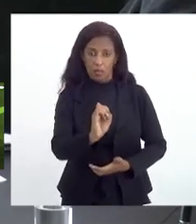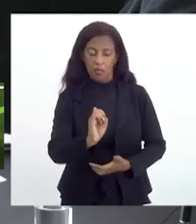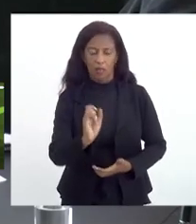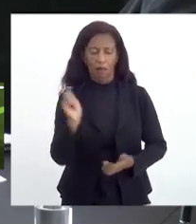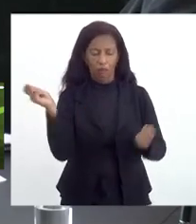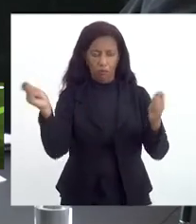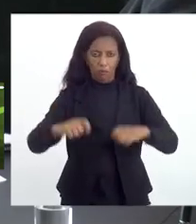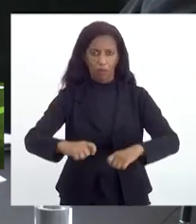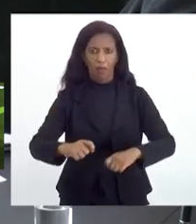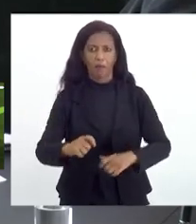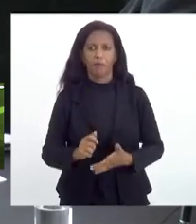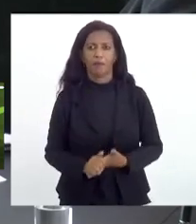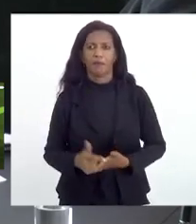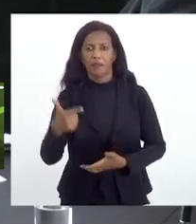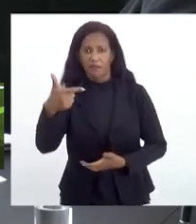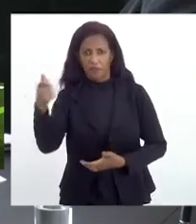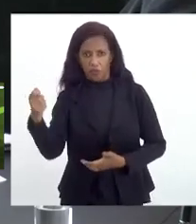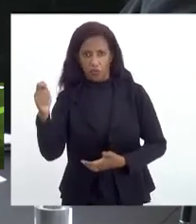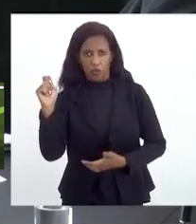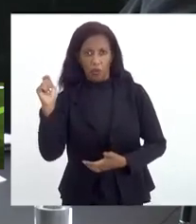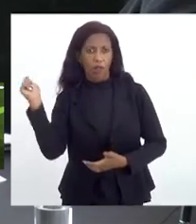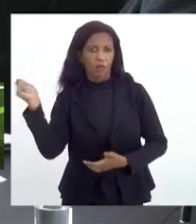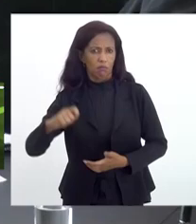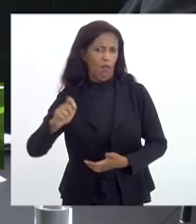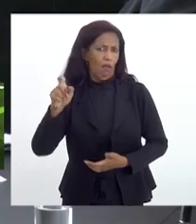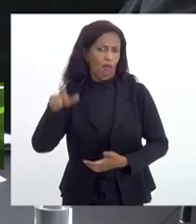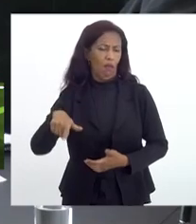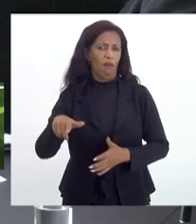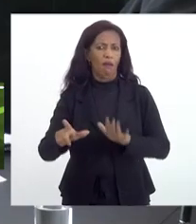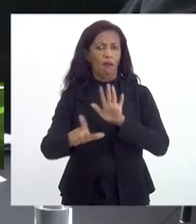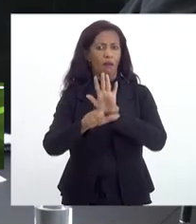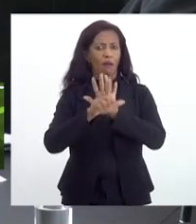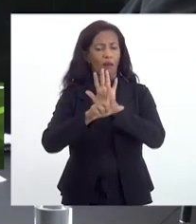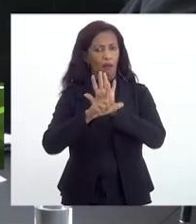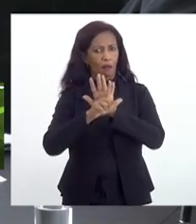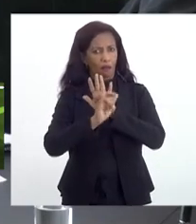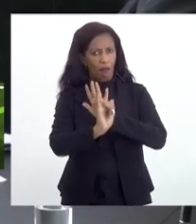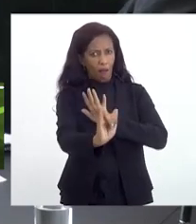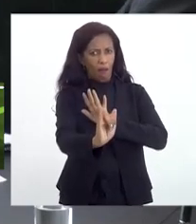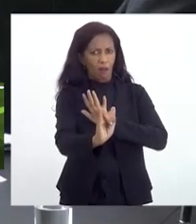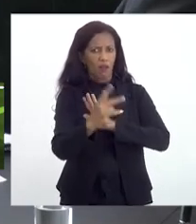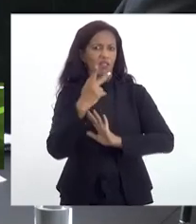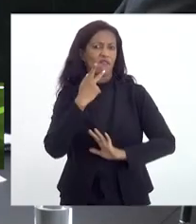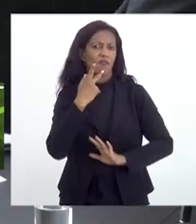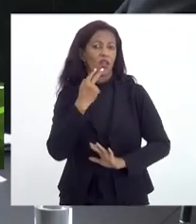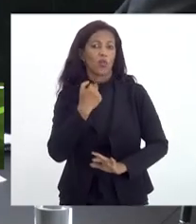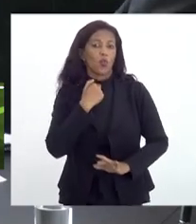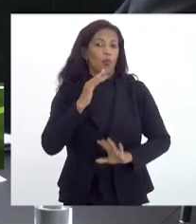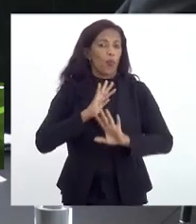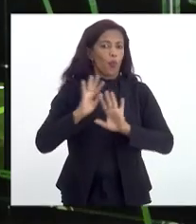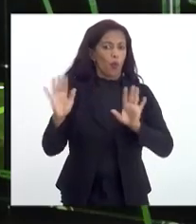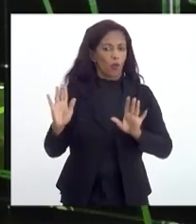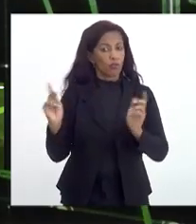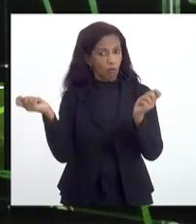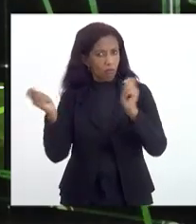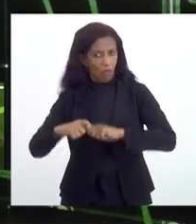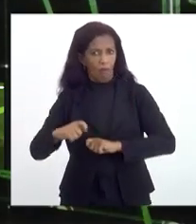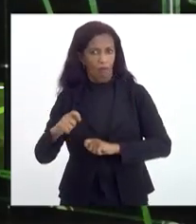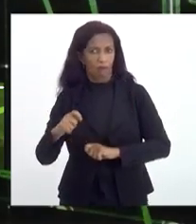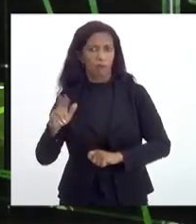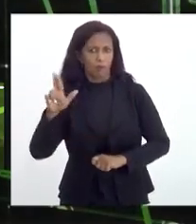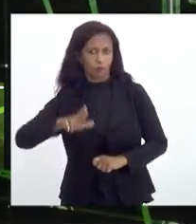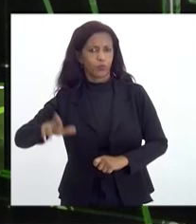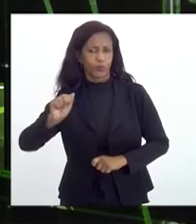possível utilizar 21? É. A lei não... Diz que não pode. Então, é possível utilizar 21.